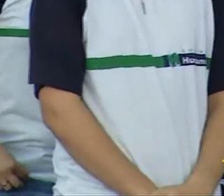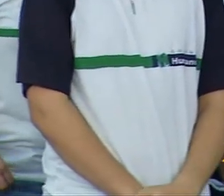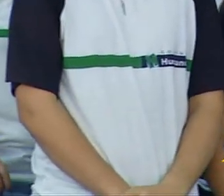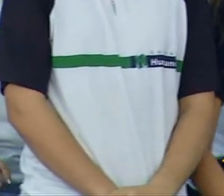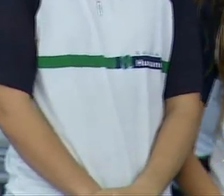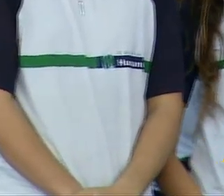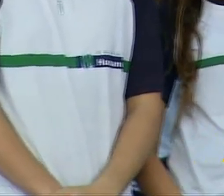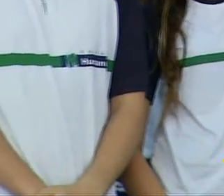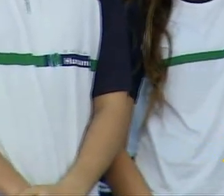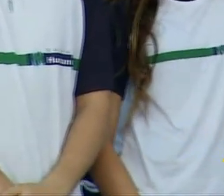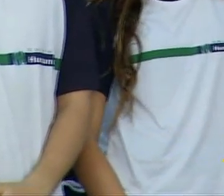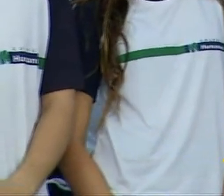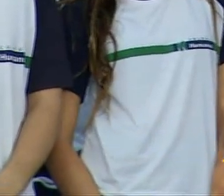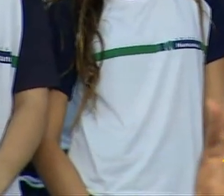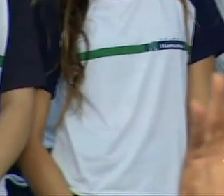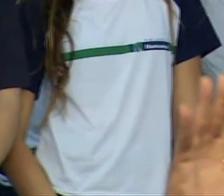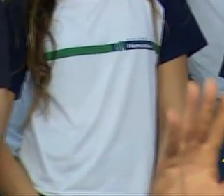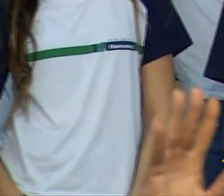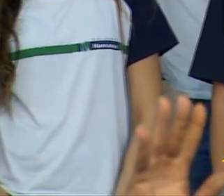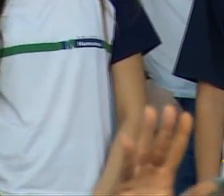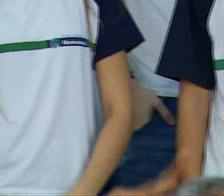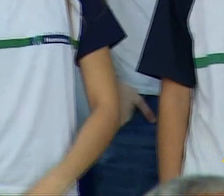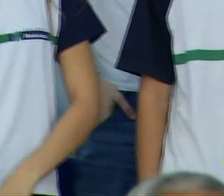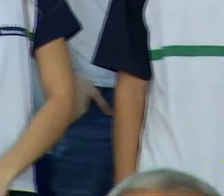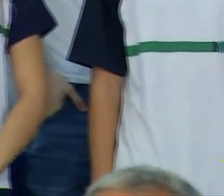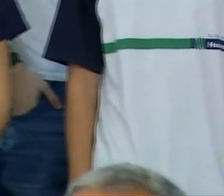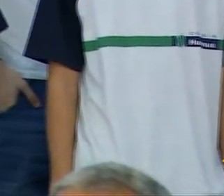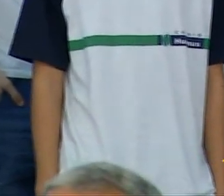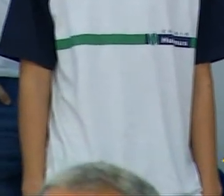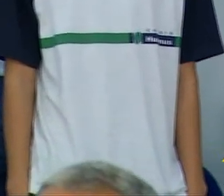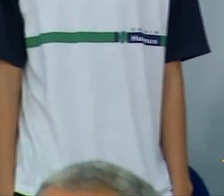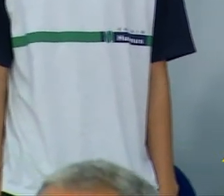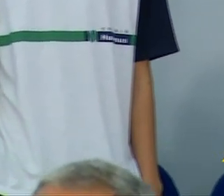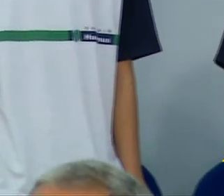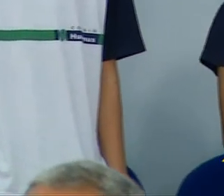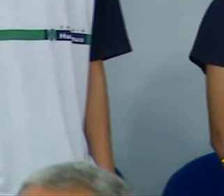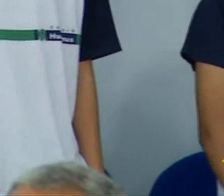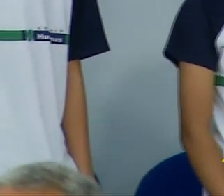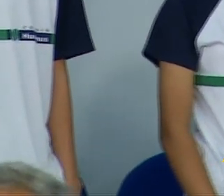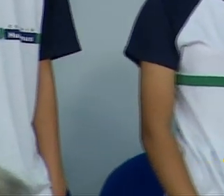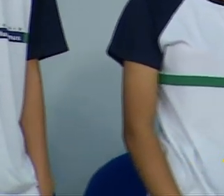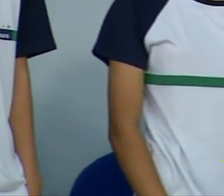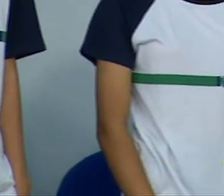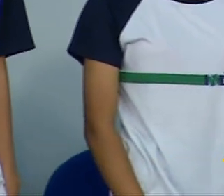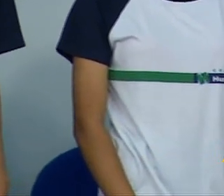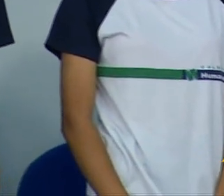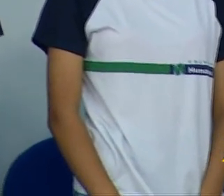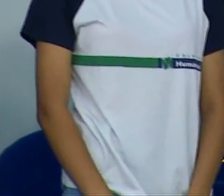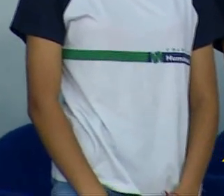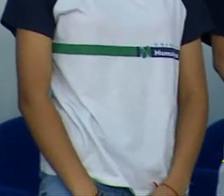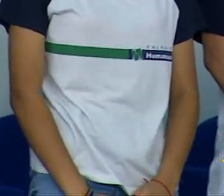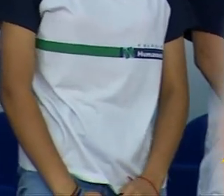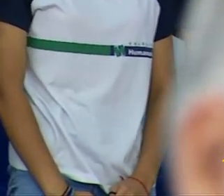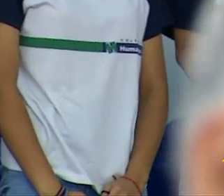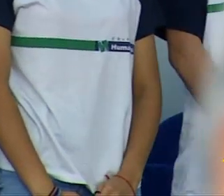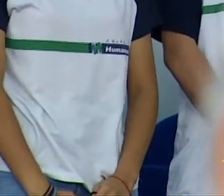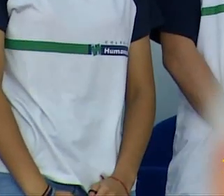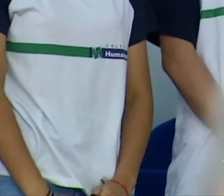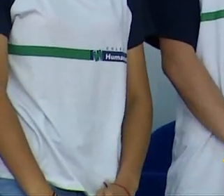Sejam bem-vindos, viu? Vocês são muito bem-vindos a essa casa. Vila Hortência.